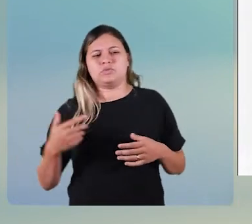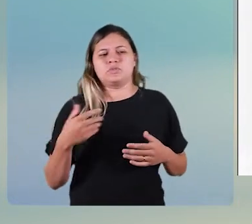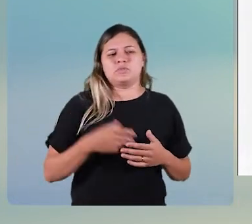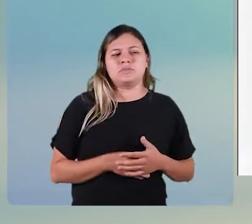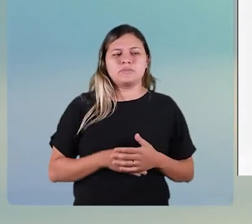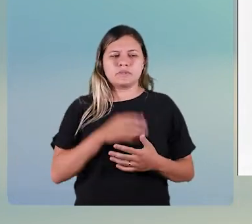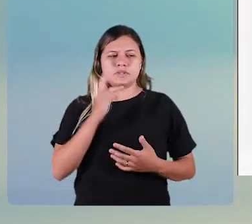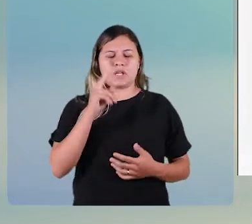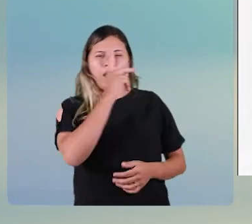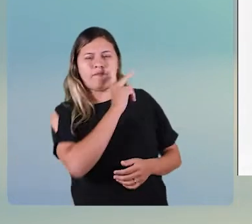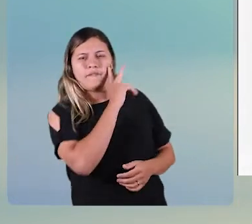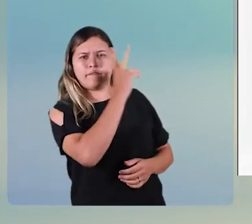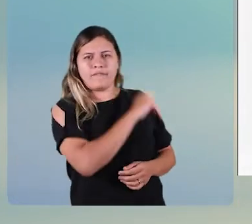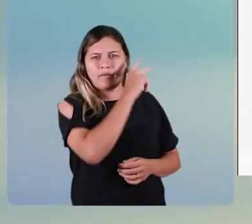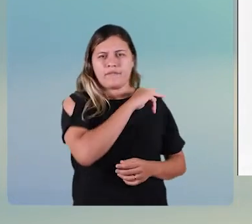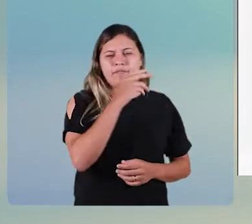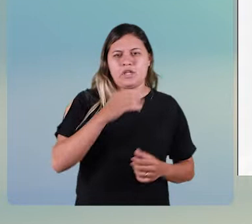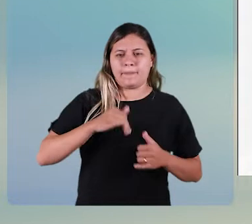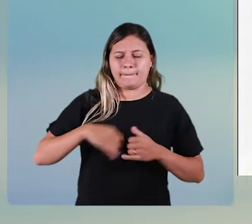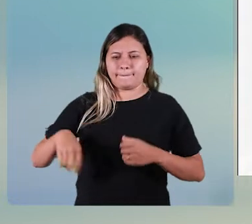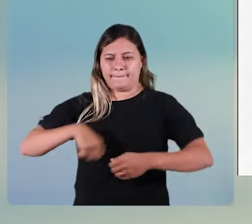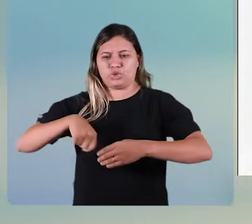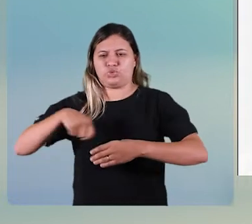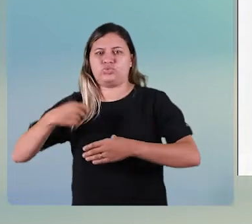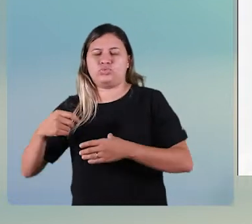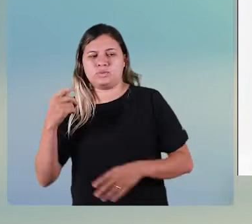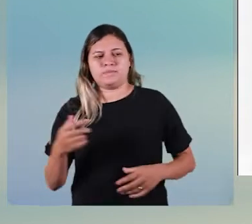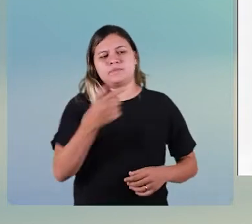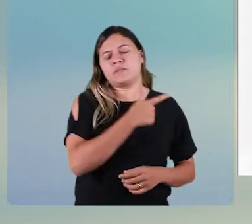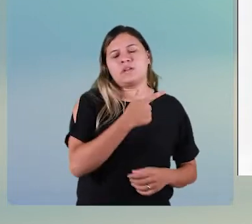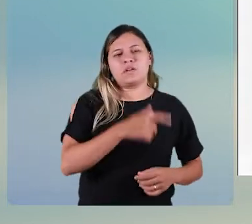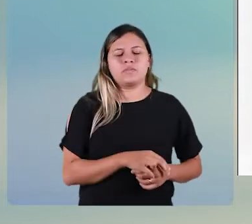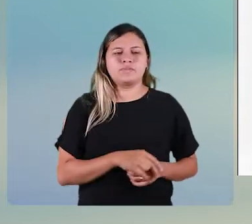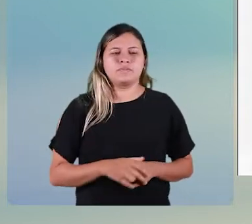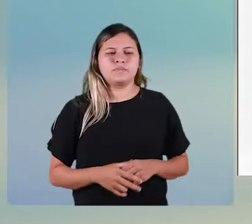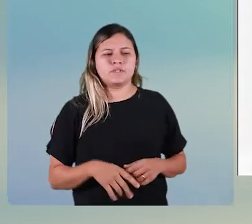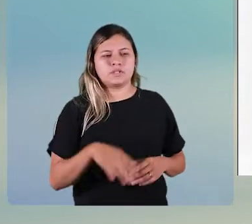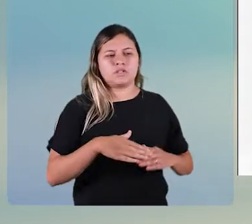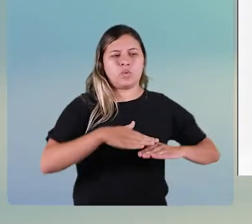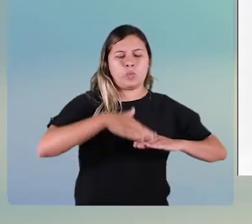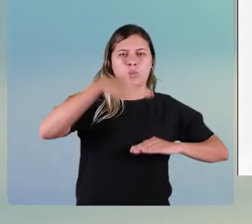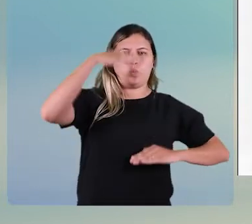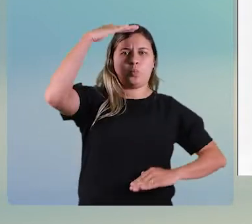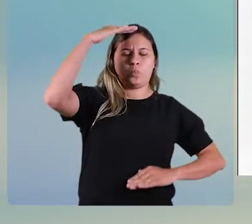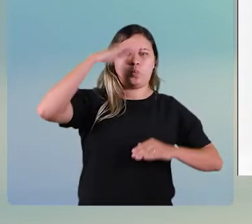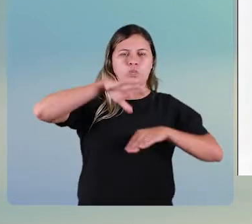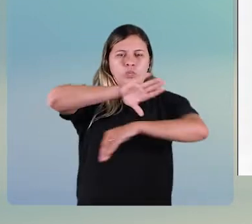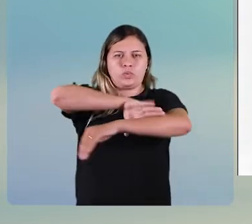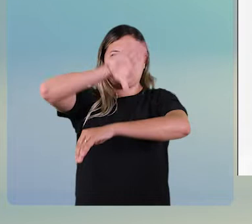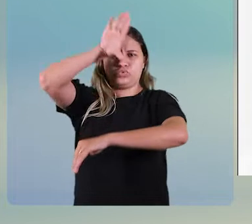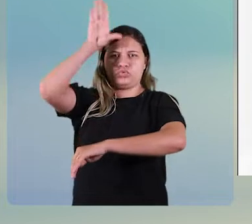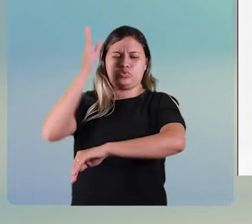de separação de misturas, aqui, né, nessa primeira figura da esquerda, o que a gente tem é uma torre de destilação,